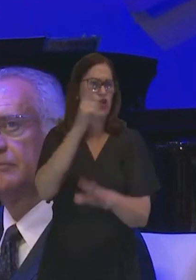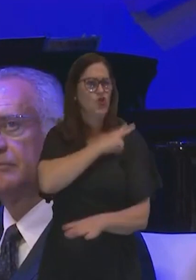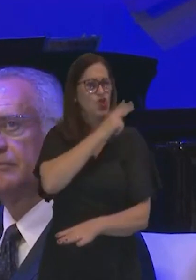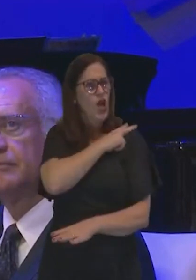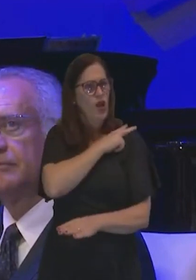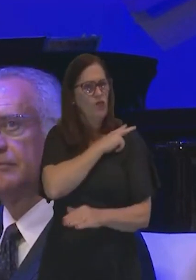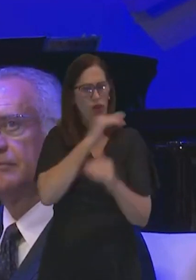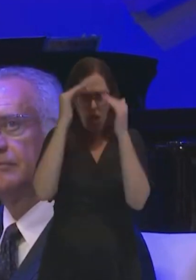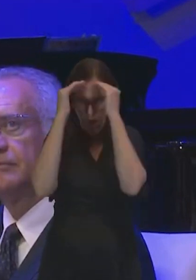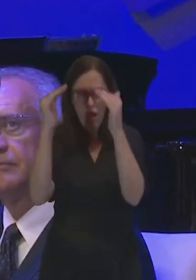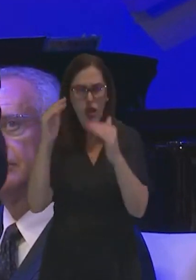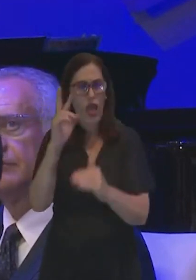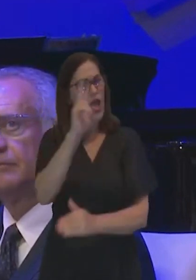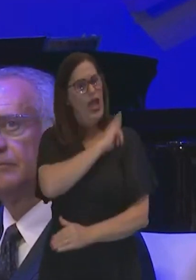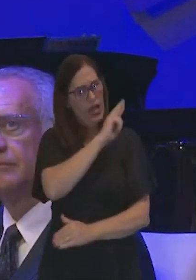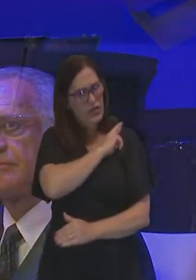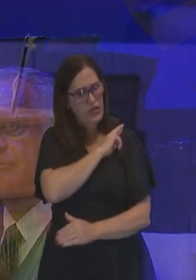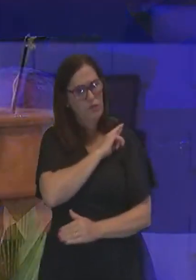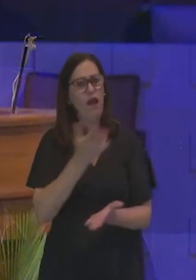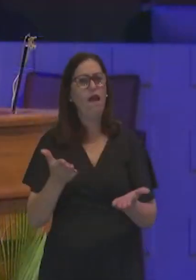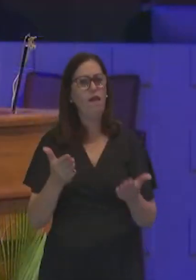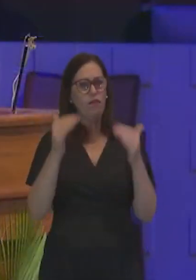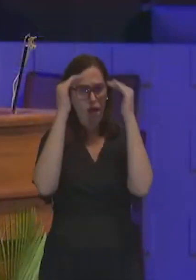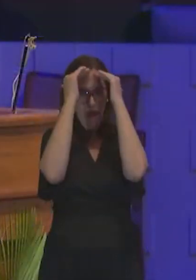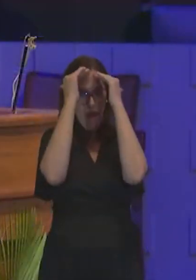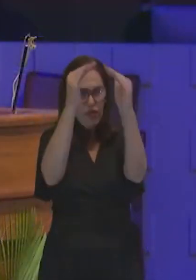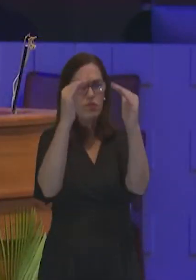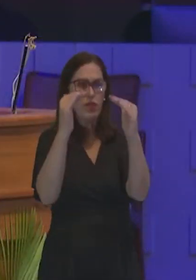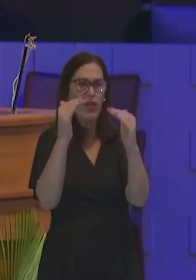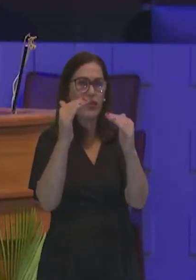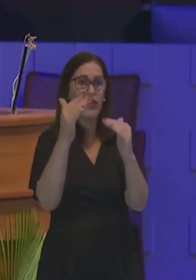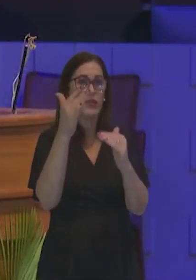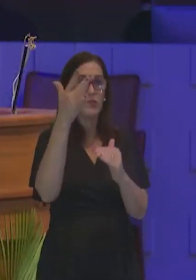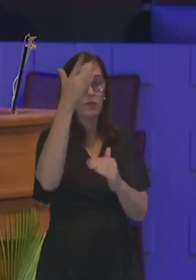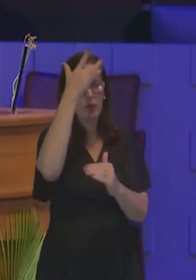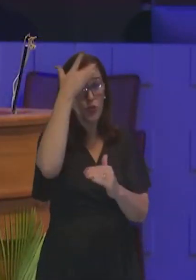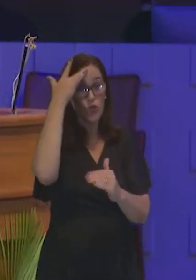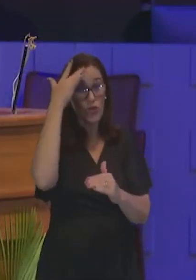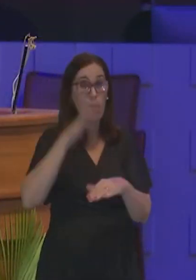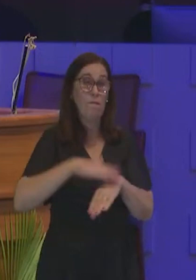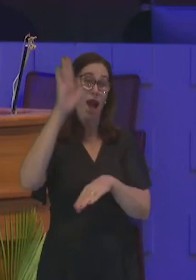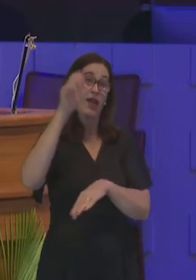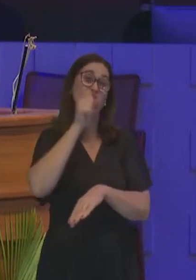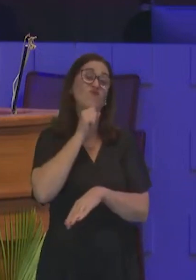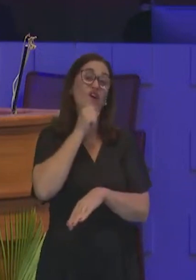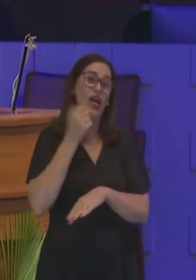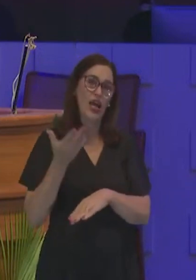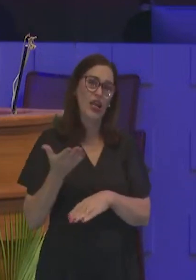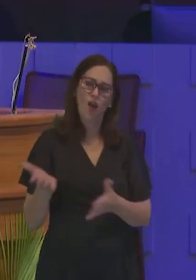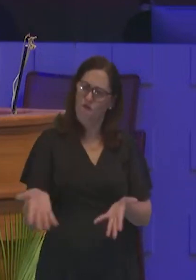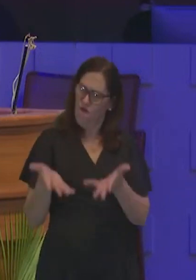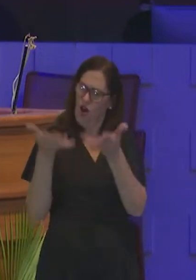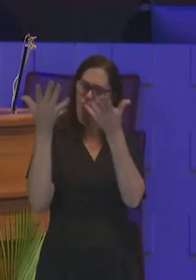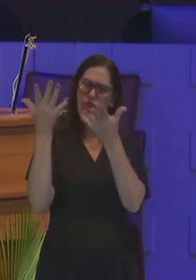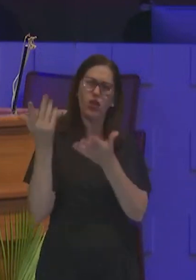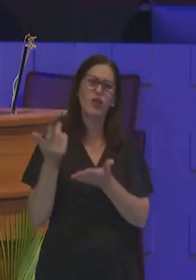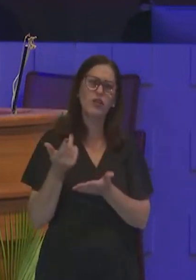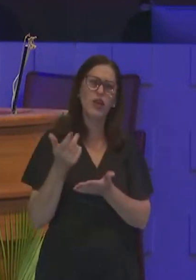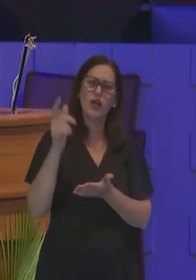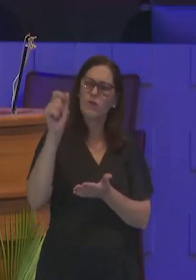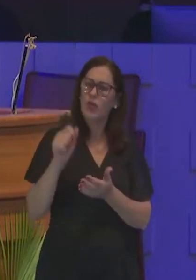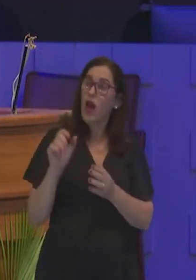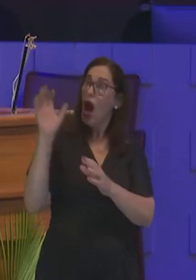vocês. Respeitem aqueles que são mais antigos do que vocês. Valorizem aqueles que são mais antigos do que vocês.